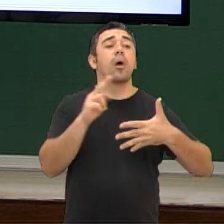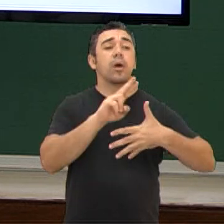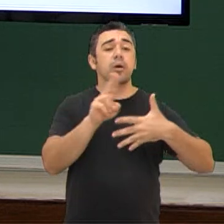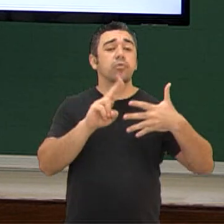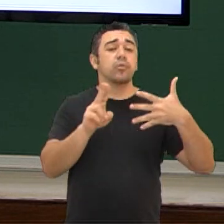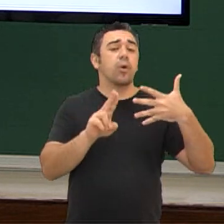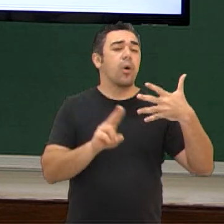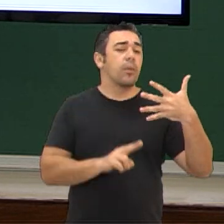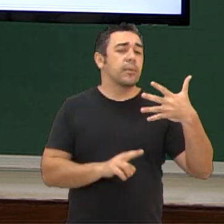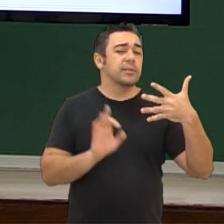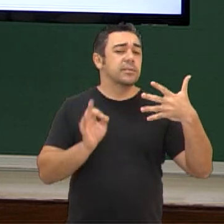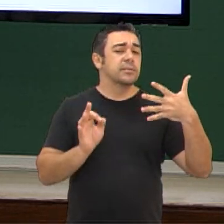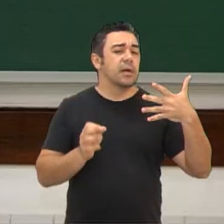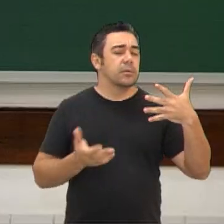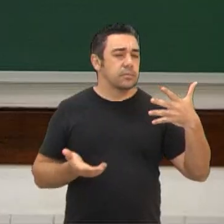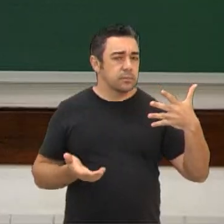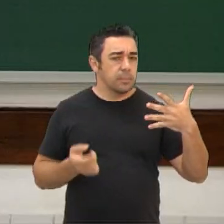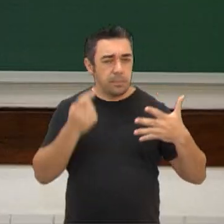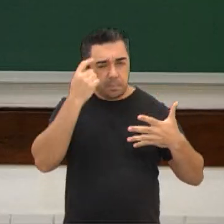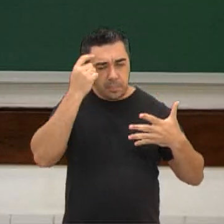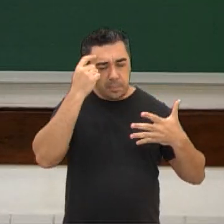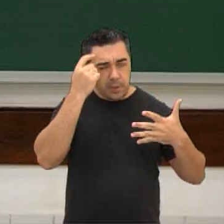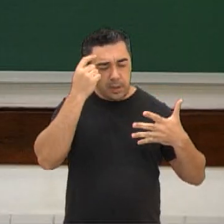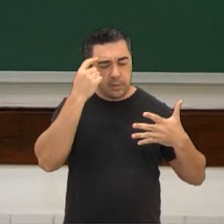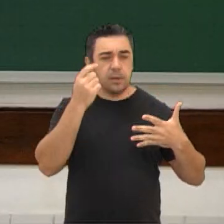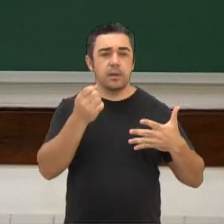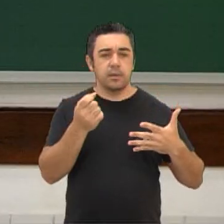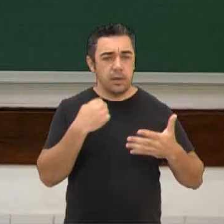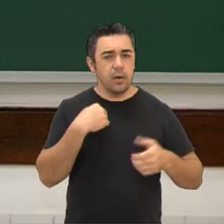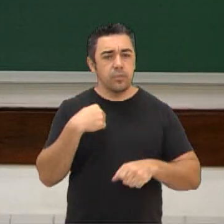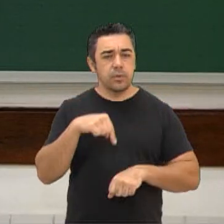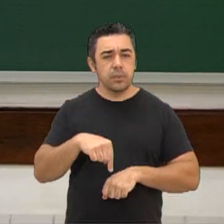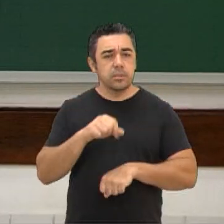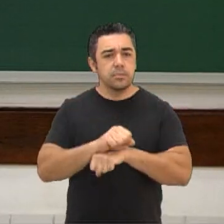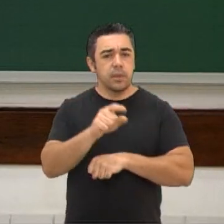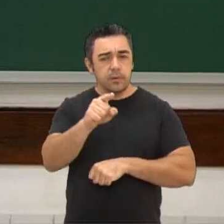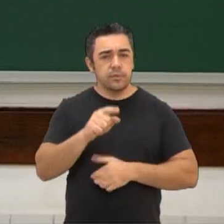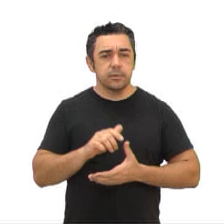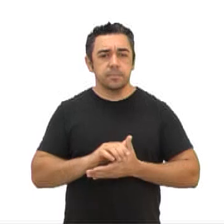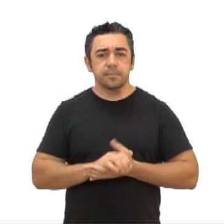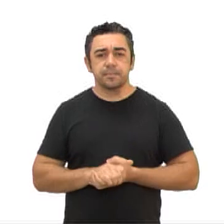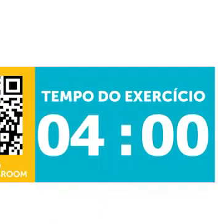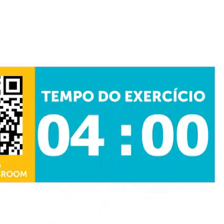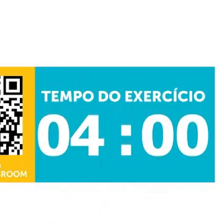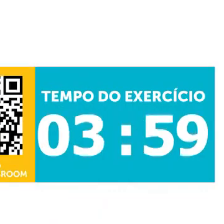composto, pense no nome e aí faz aí que eu vou ficar esperando aqui.